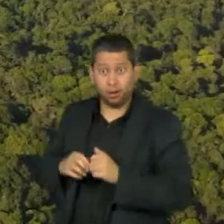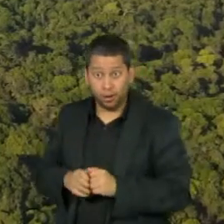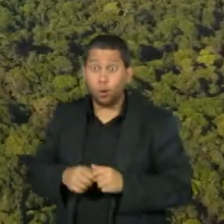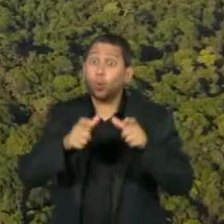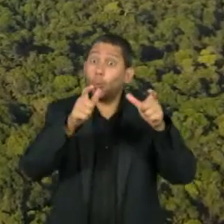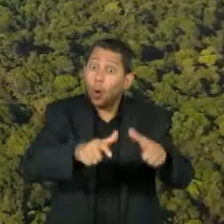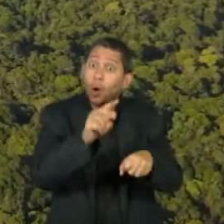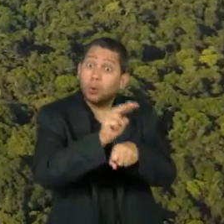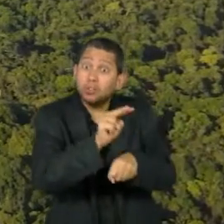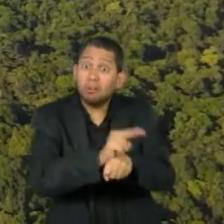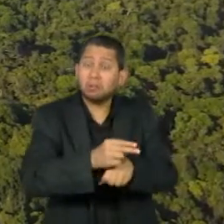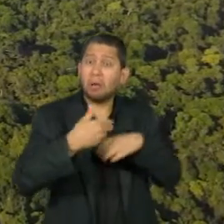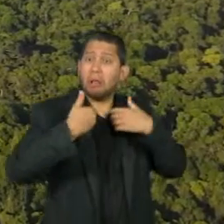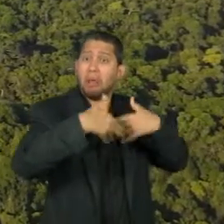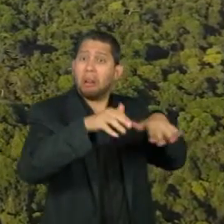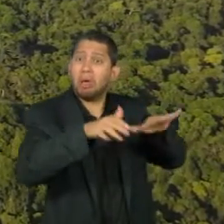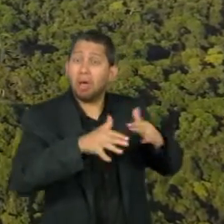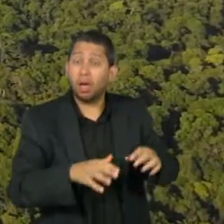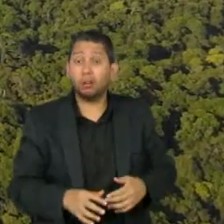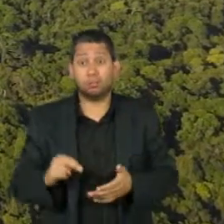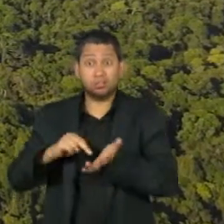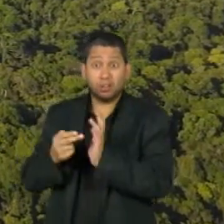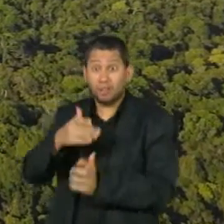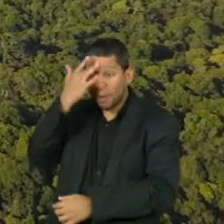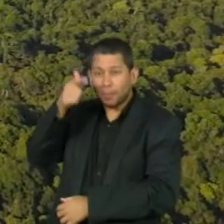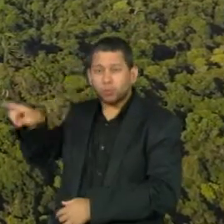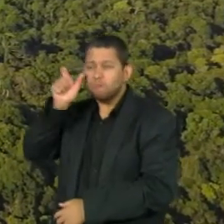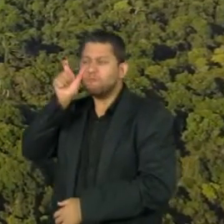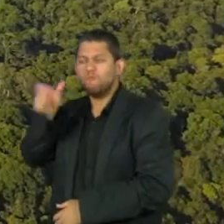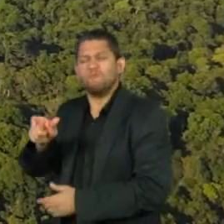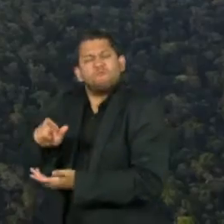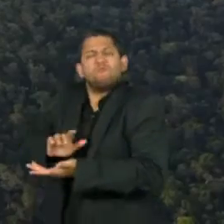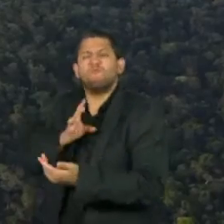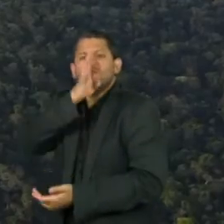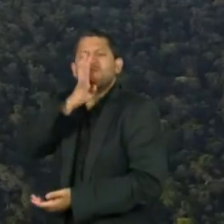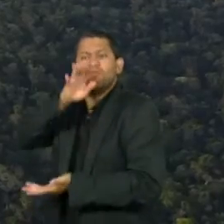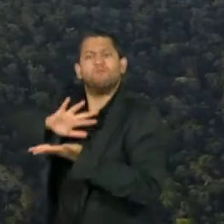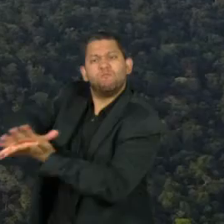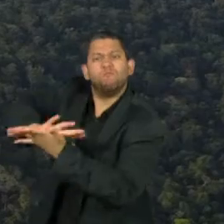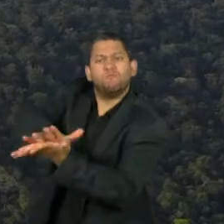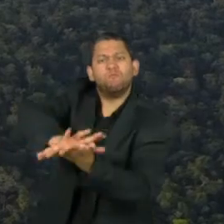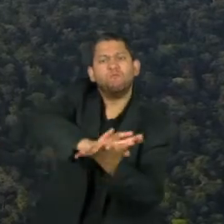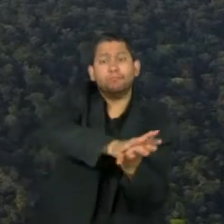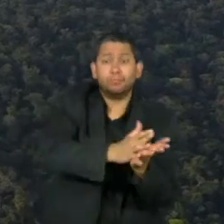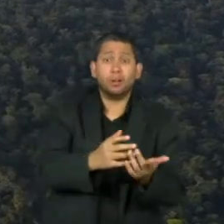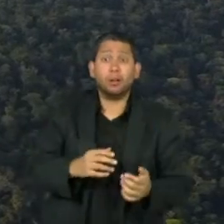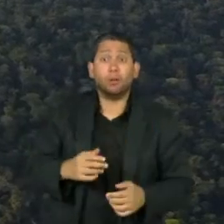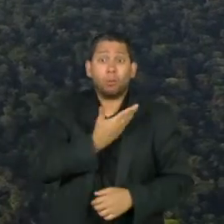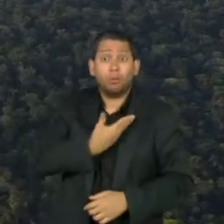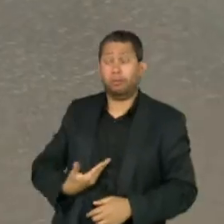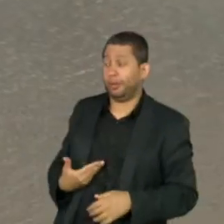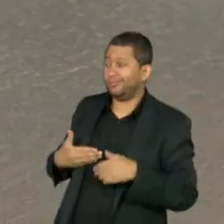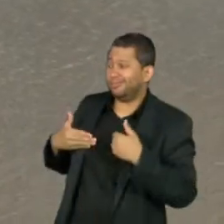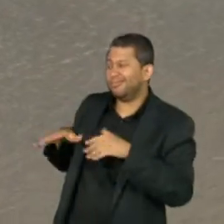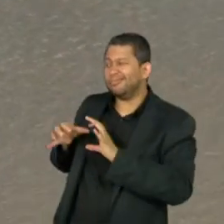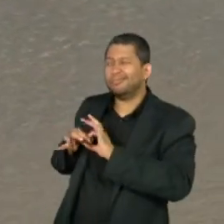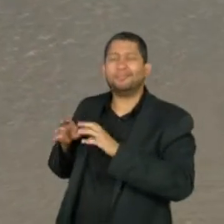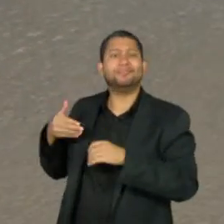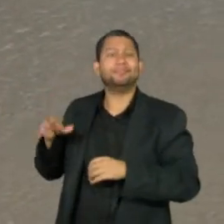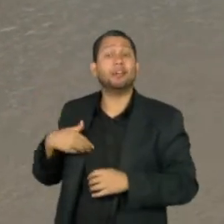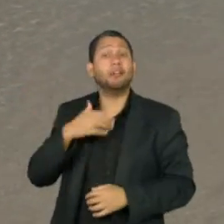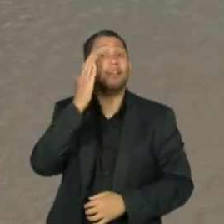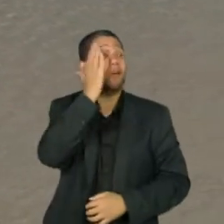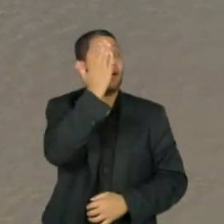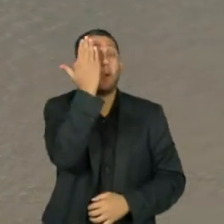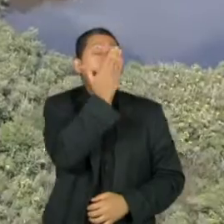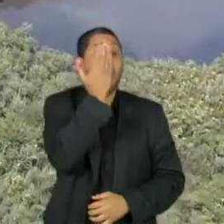conservação. Pelo contrário, se faz propostas para reduzir as áreas de conservação, se faz vista grossas às atividades ilegais, como